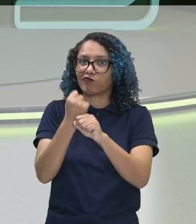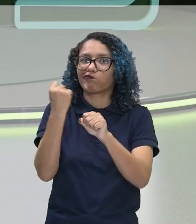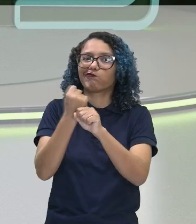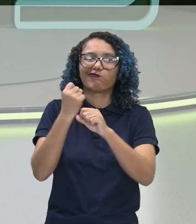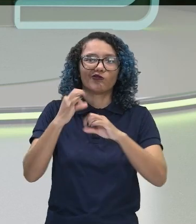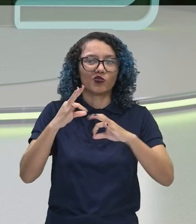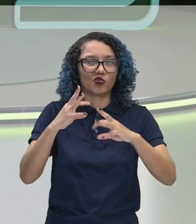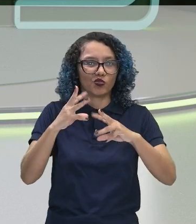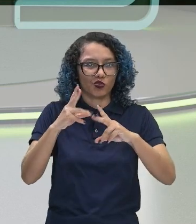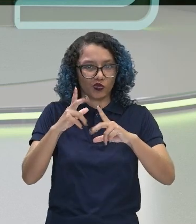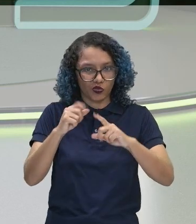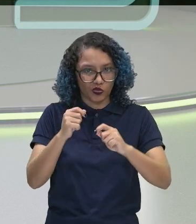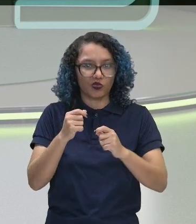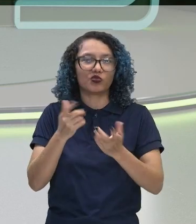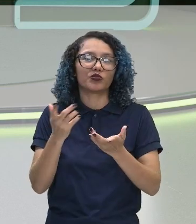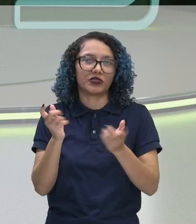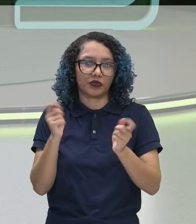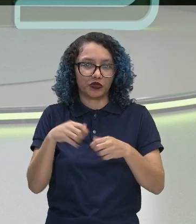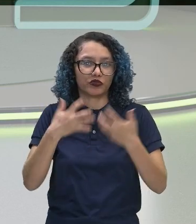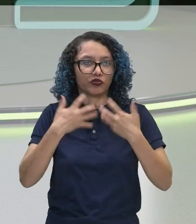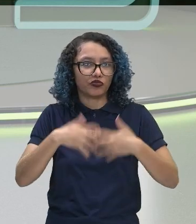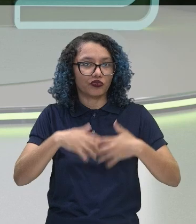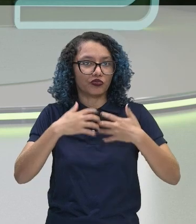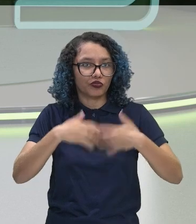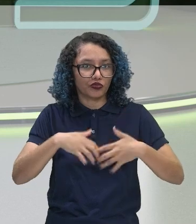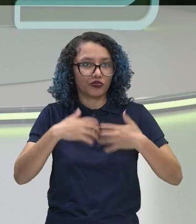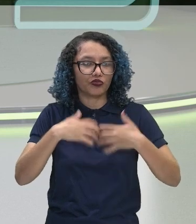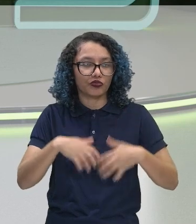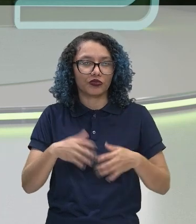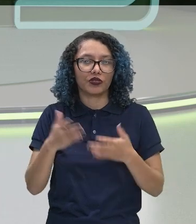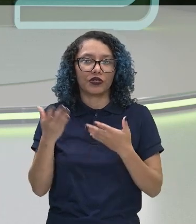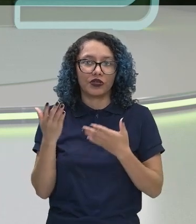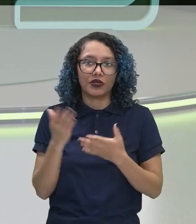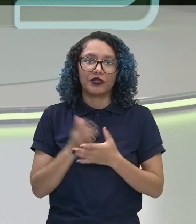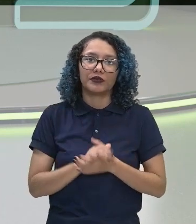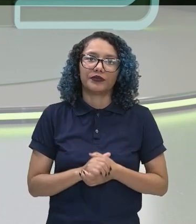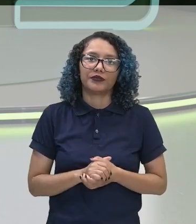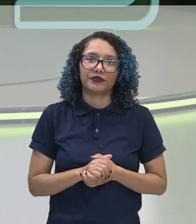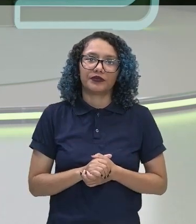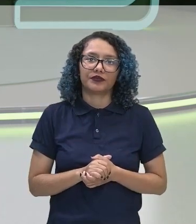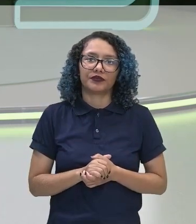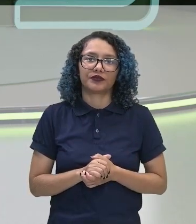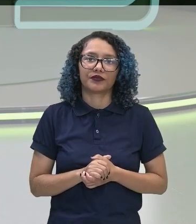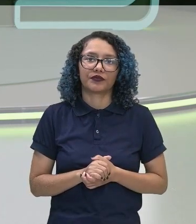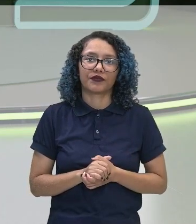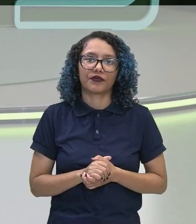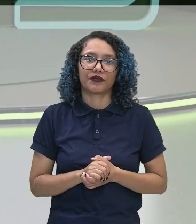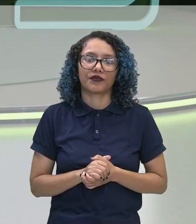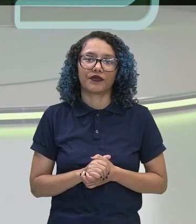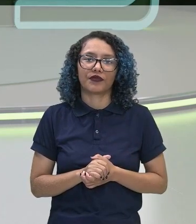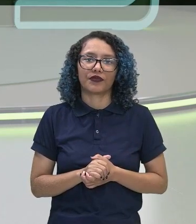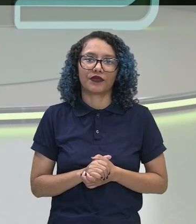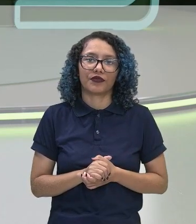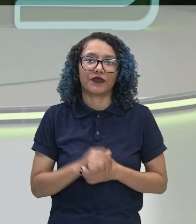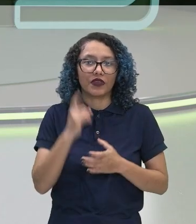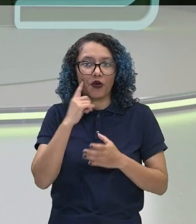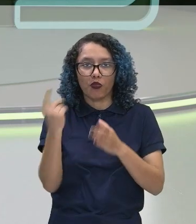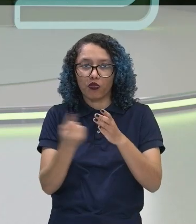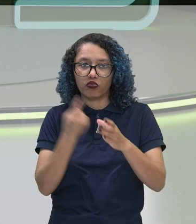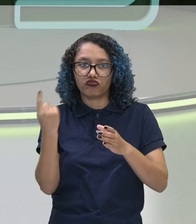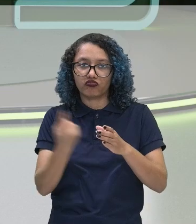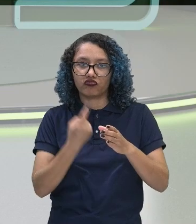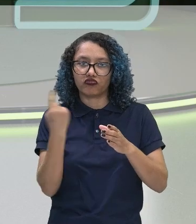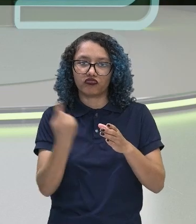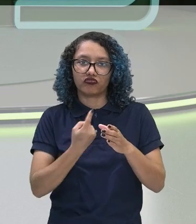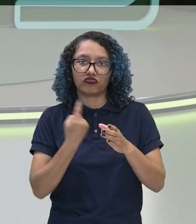para a instalação dessa hidrelétrica. Vamos ver aí mais de perto como é que funciona essa turbina? Então, observe